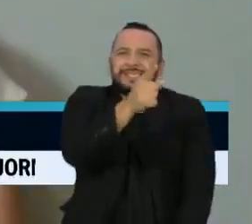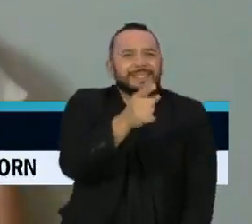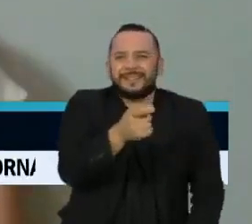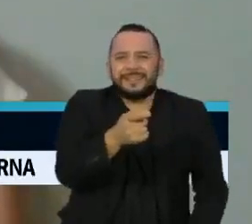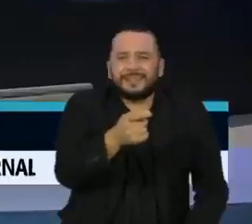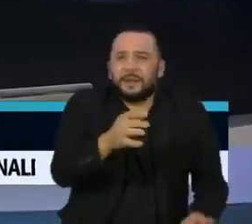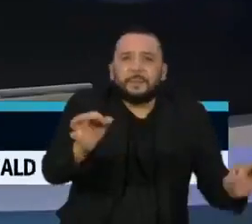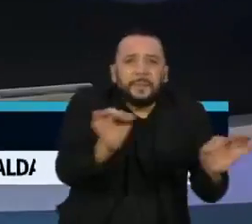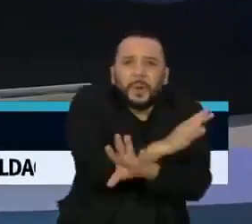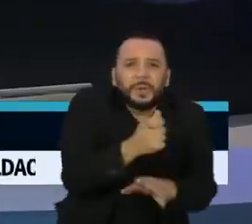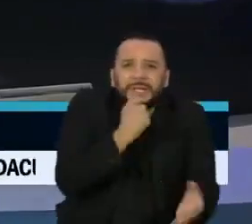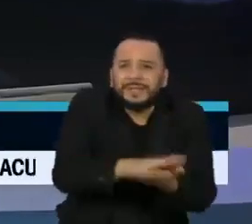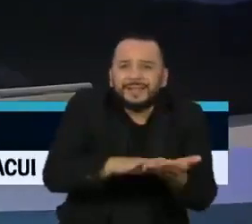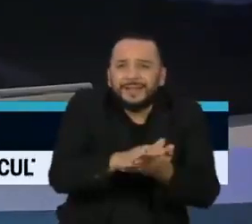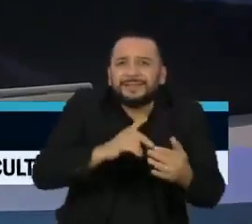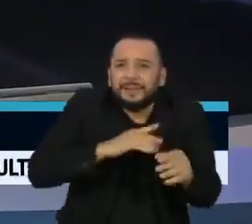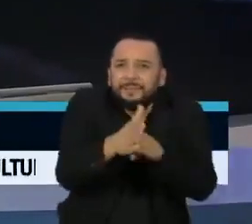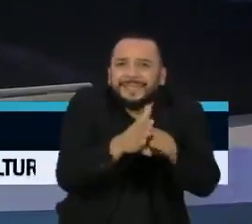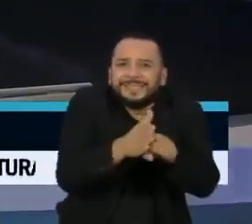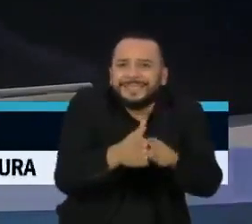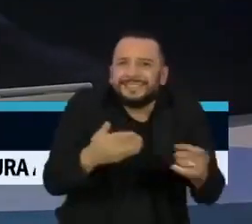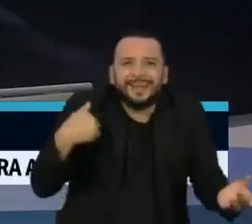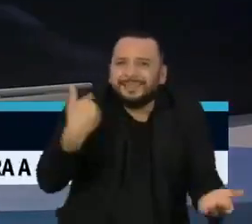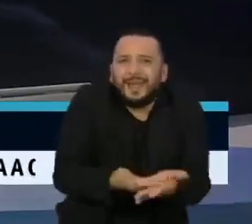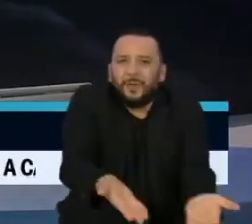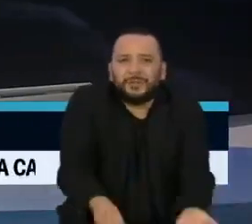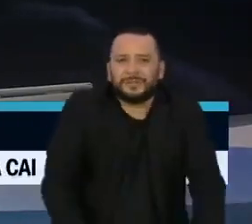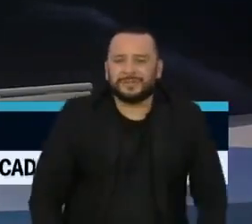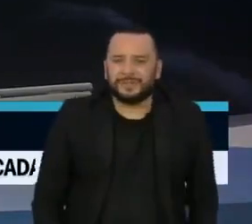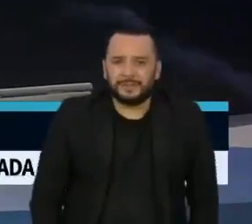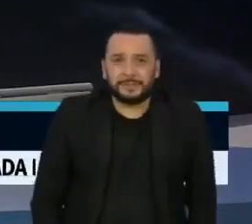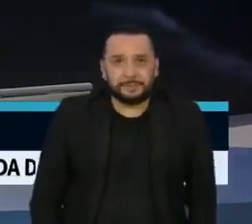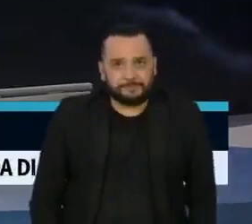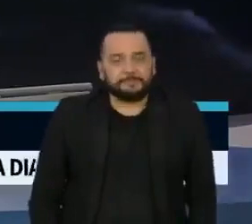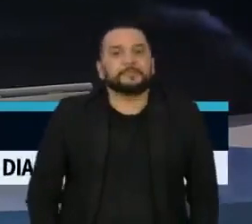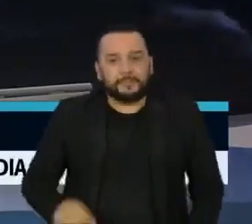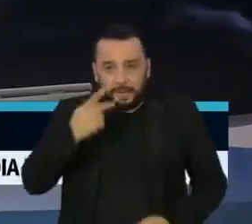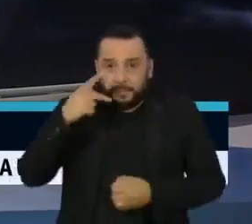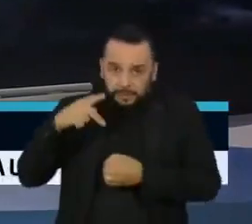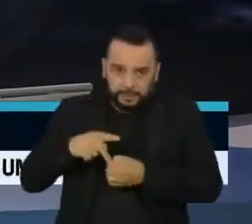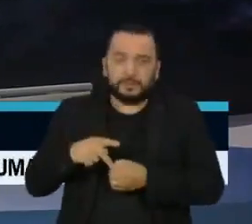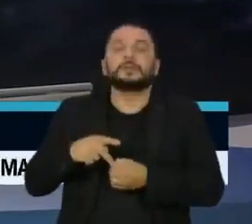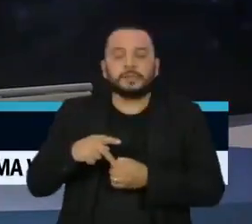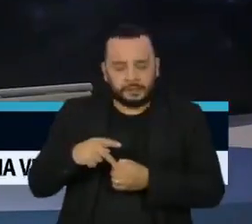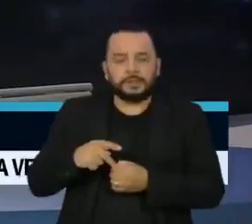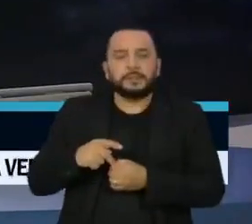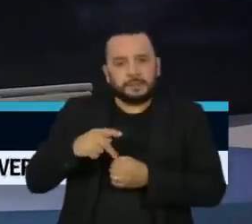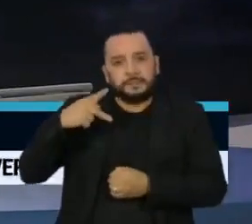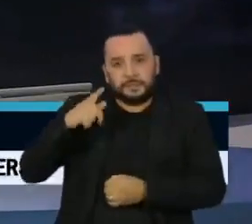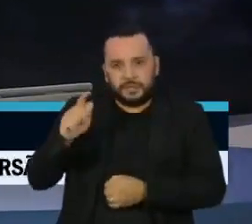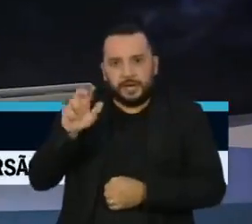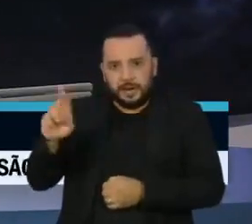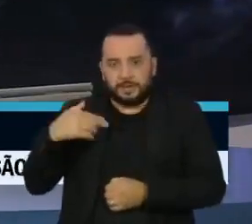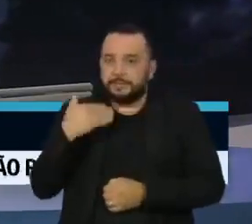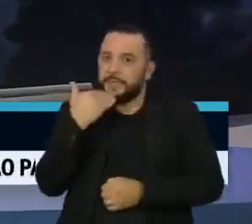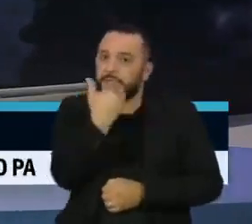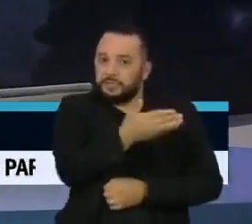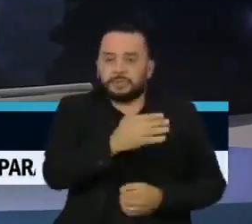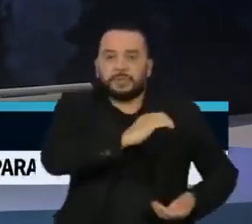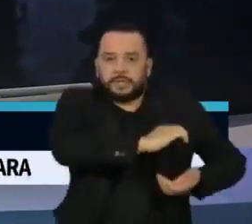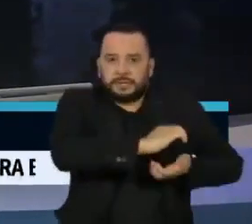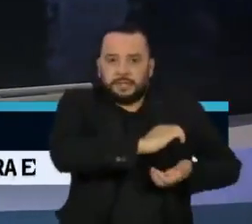estudo. A Procuradoria-Geral da República pediu à ministra do Supremo Tribunal Federal, Rosa Weber, que